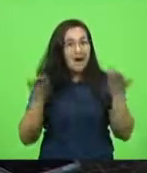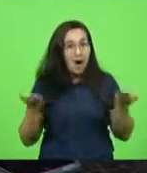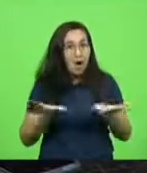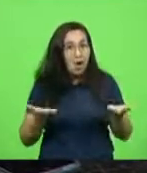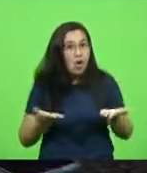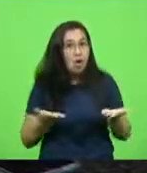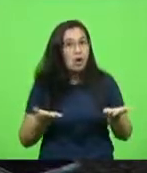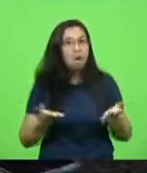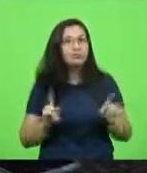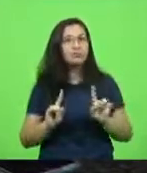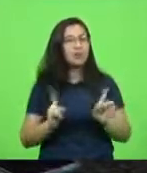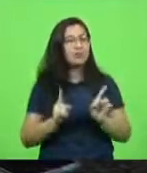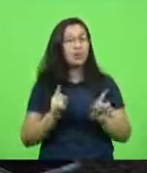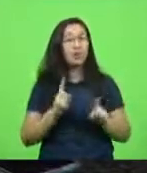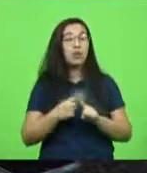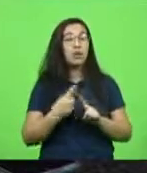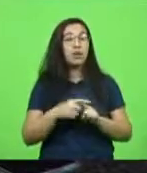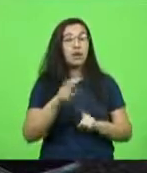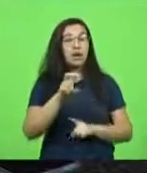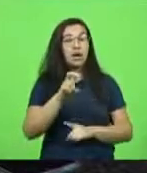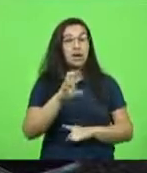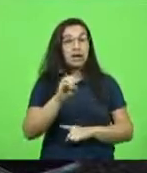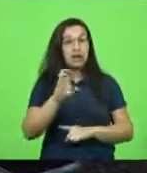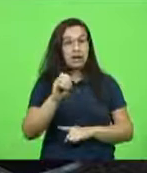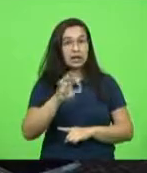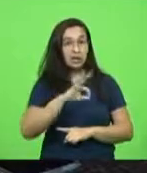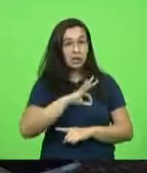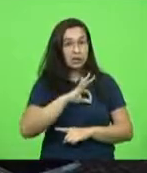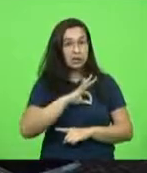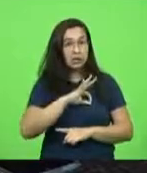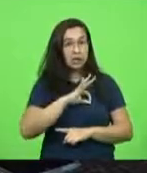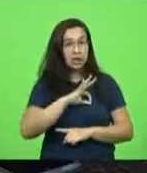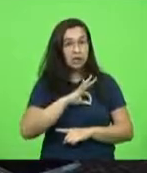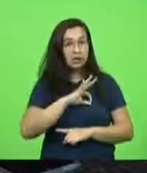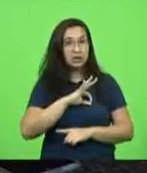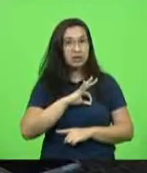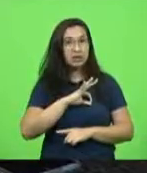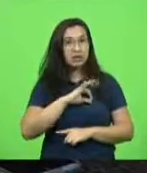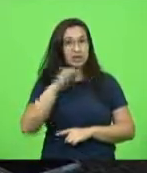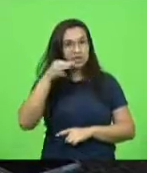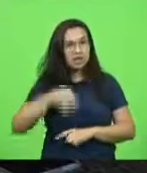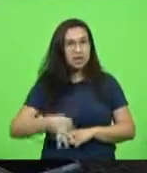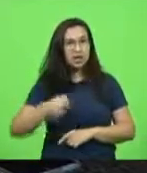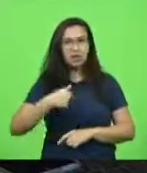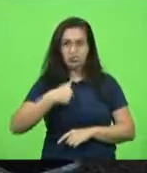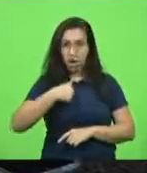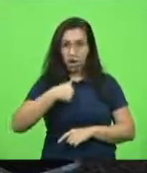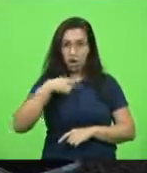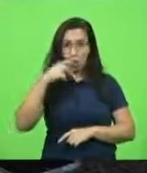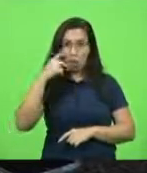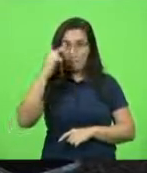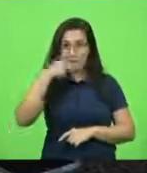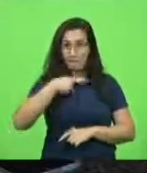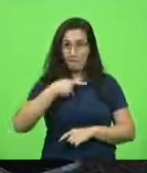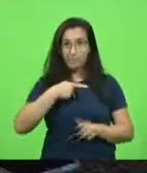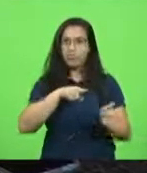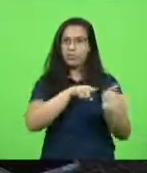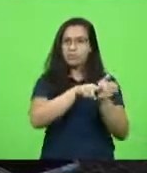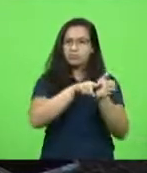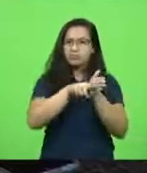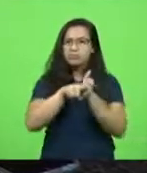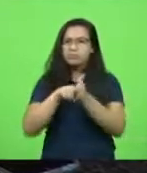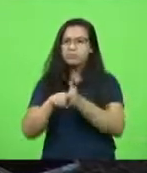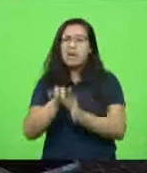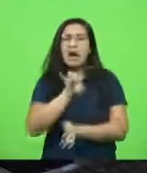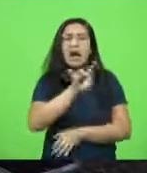porquê desses 500 policiais a única certeza que eu posso dar para vocês é que eu vou fiscalizar o destino de cada